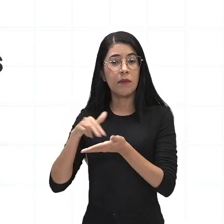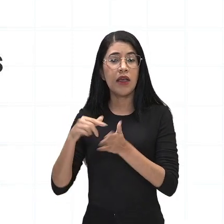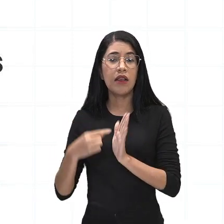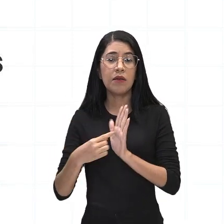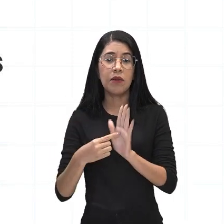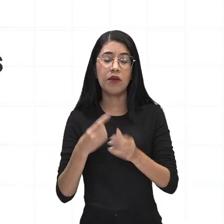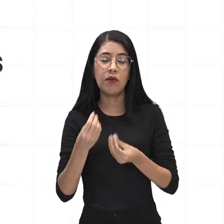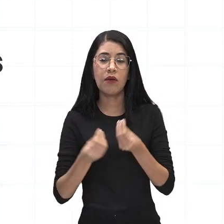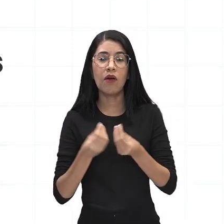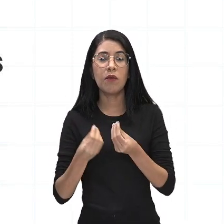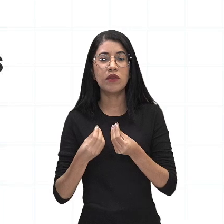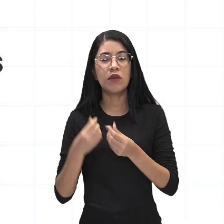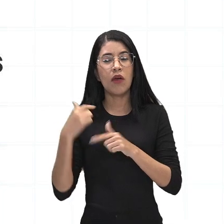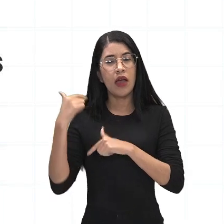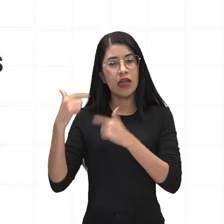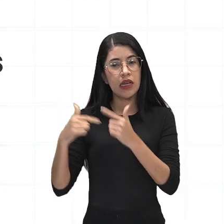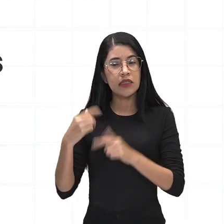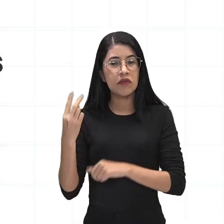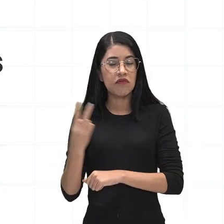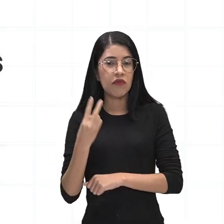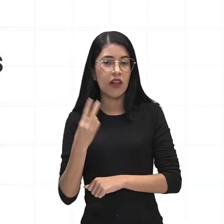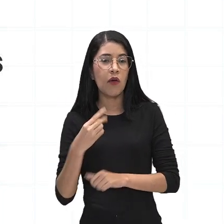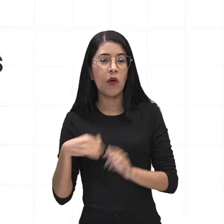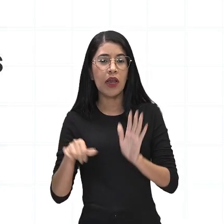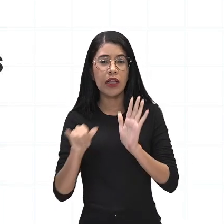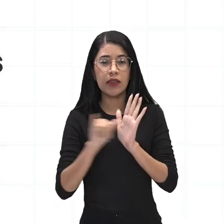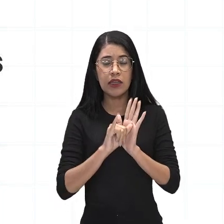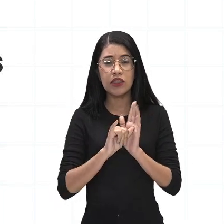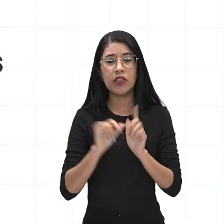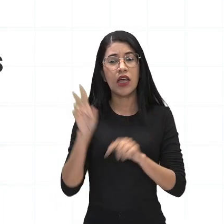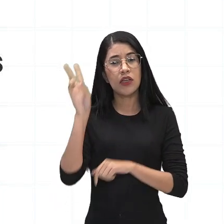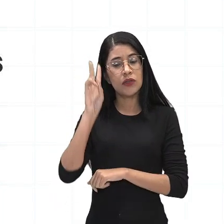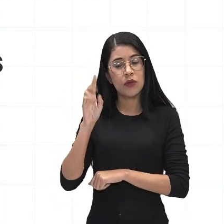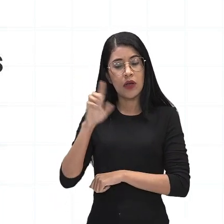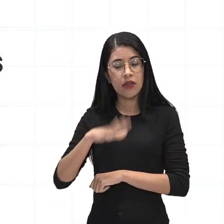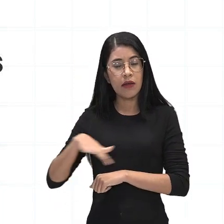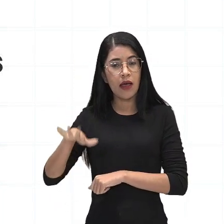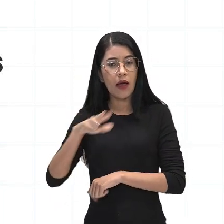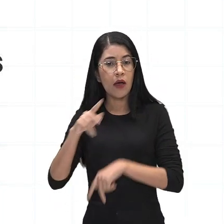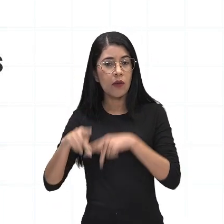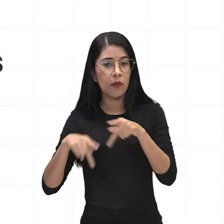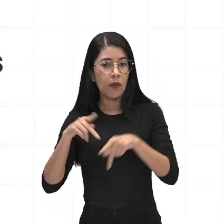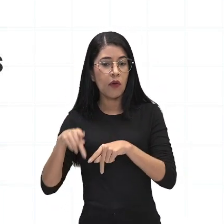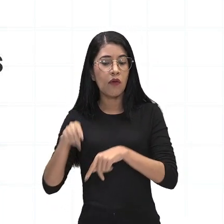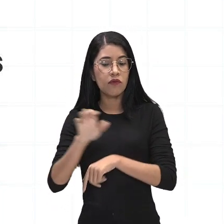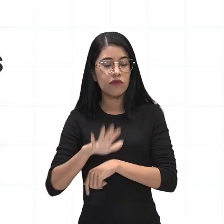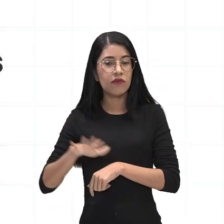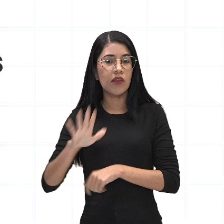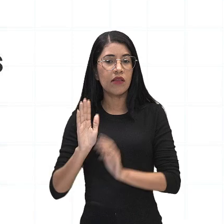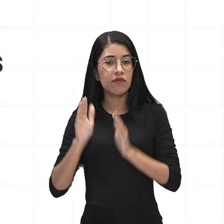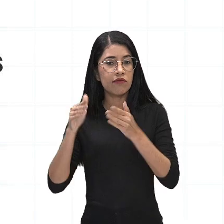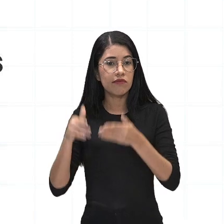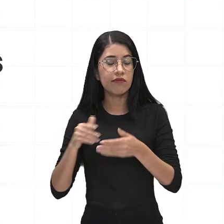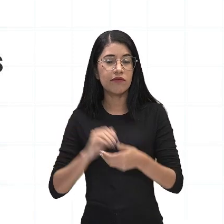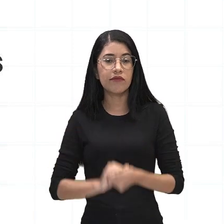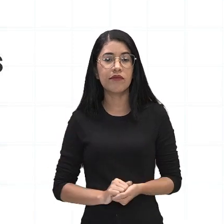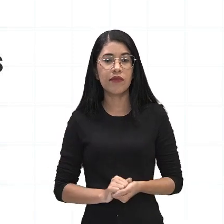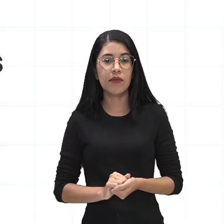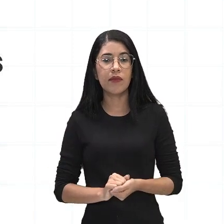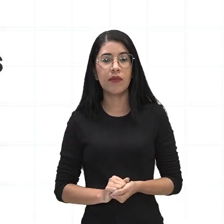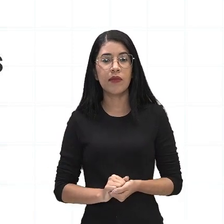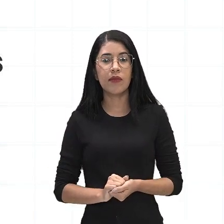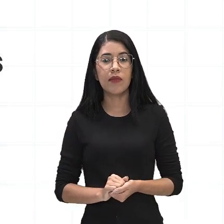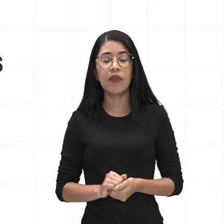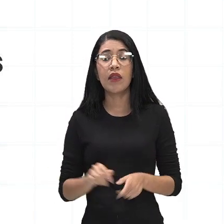as tradições, valores, identidade e história de um povo ou região específica.